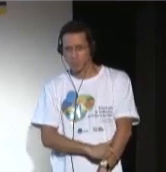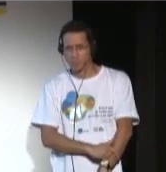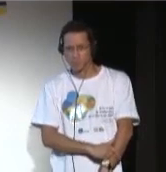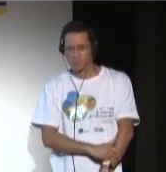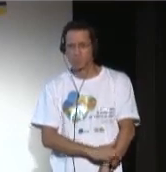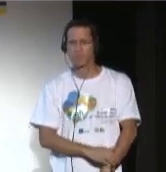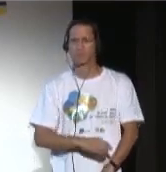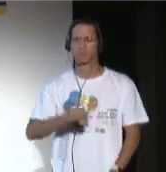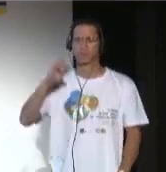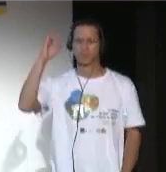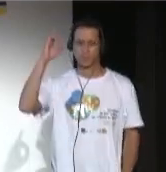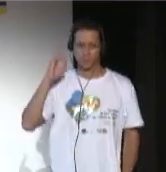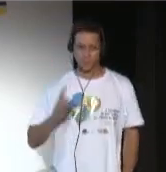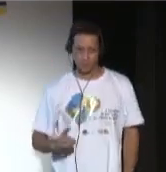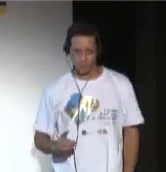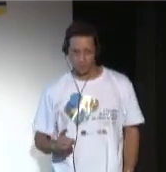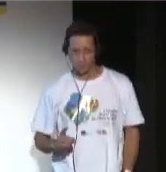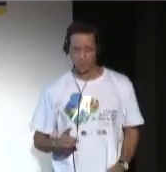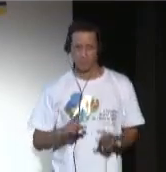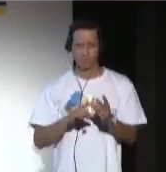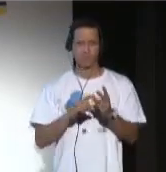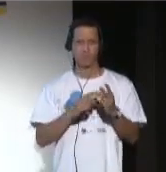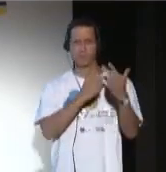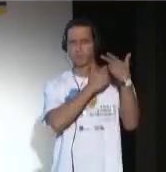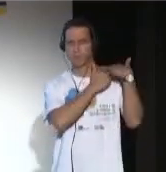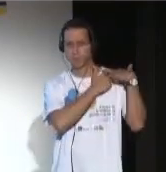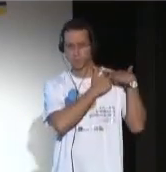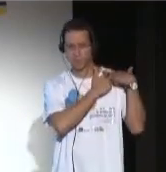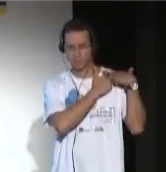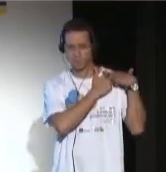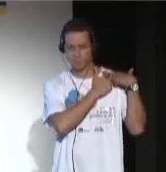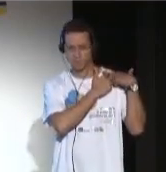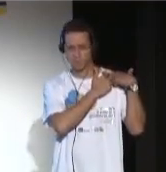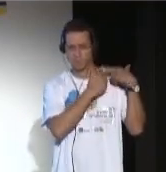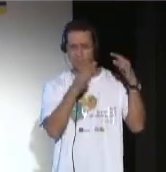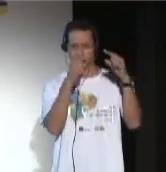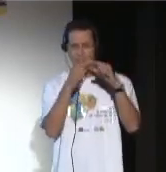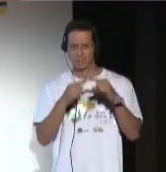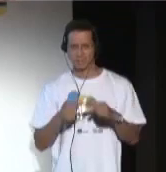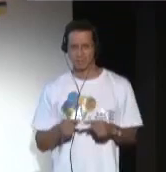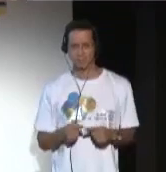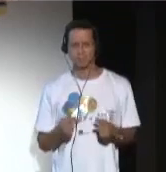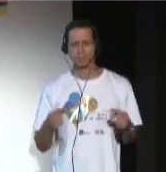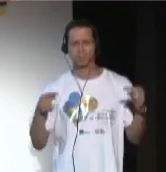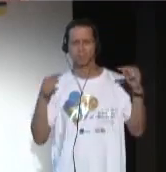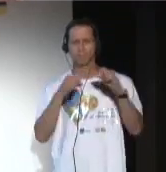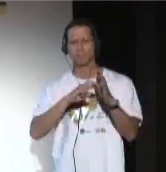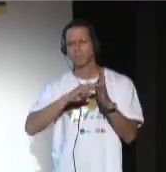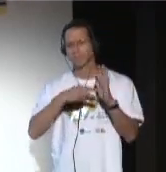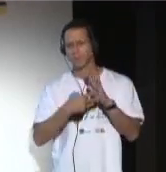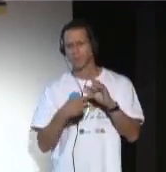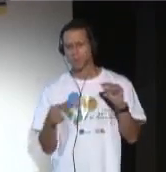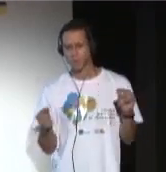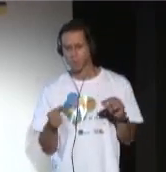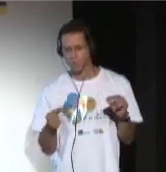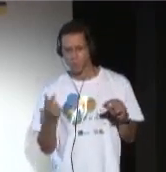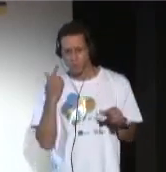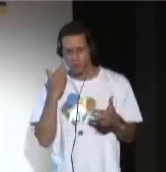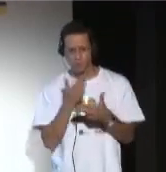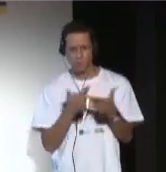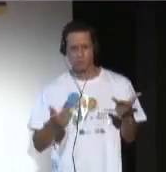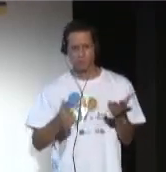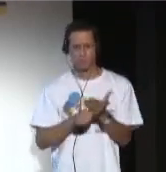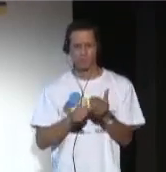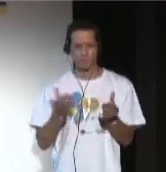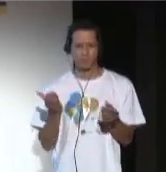nossos direitos e com nossas responsabilidades. O que isso significa? É um documento